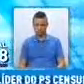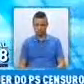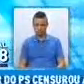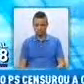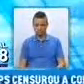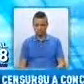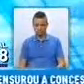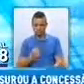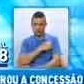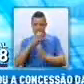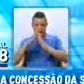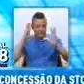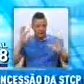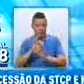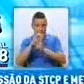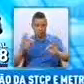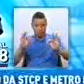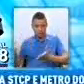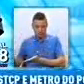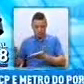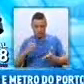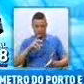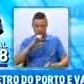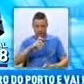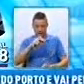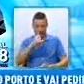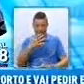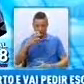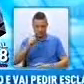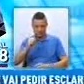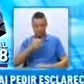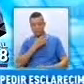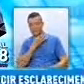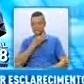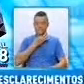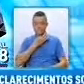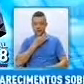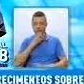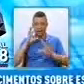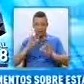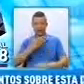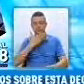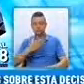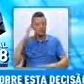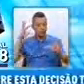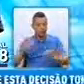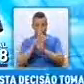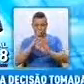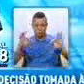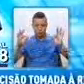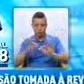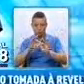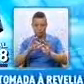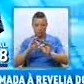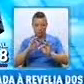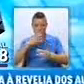A Casa da Música apresenta o Cais de Fado, um festival que coloca o fado no centro de uma experiência musical que se completa com